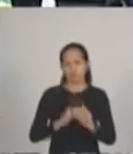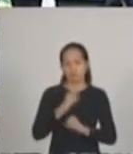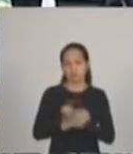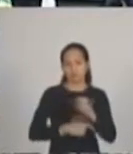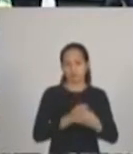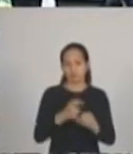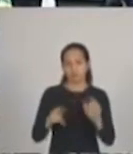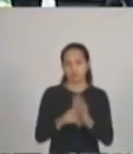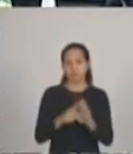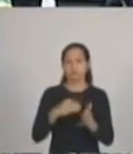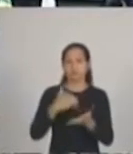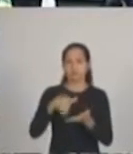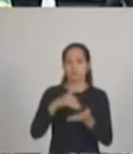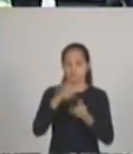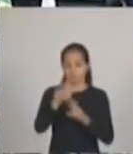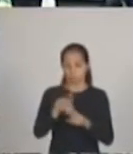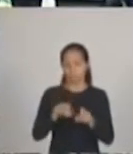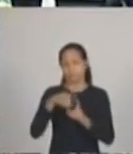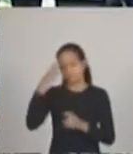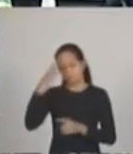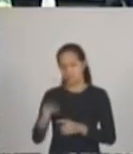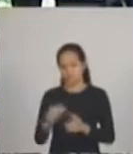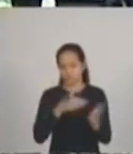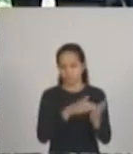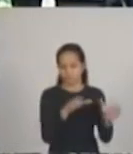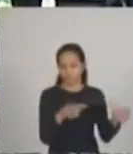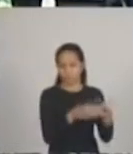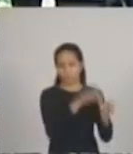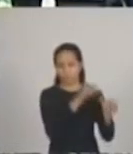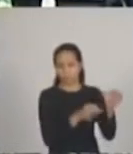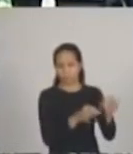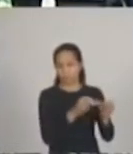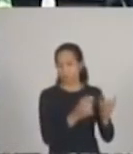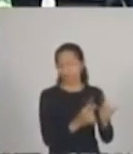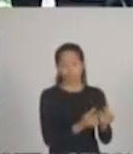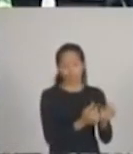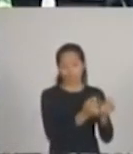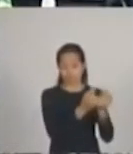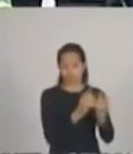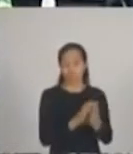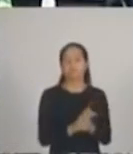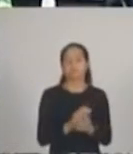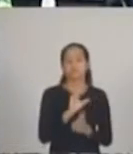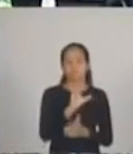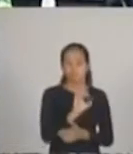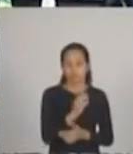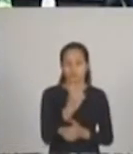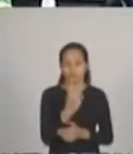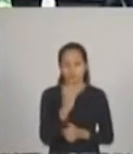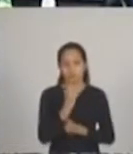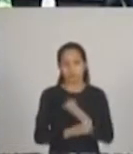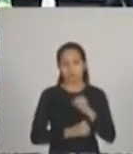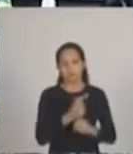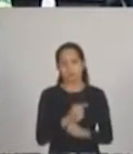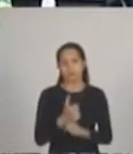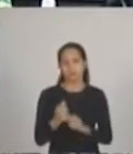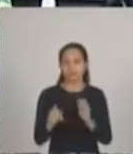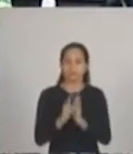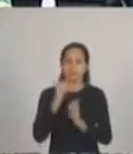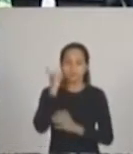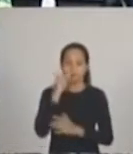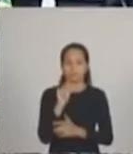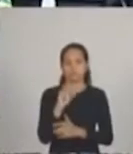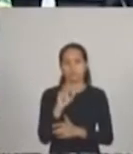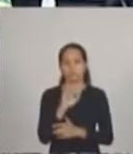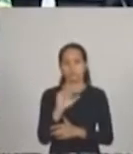do secretário de Estado da Fazenda. Ciente a Comissão de Finanças. Emenda supressiva 01-2021 do deputado Adilson Espíndola. Junte-se ao projeto